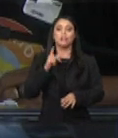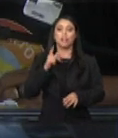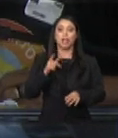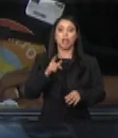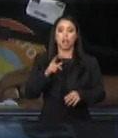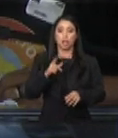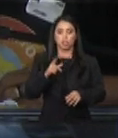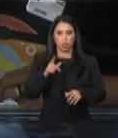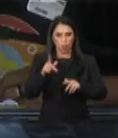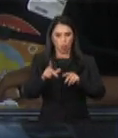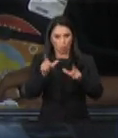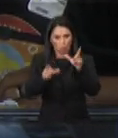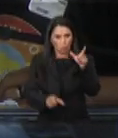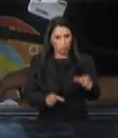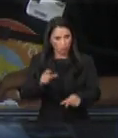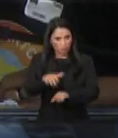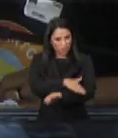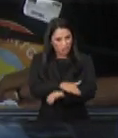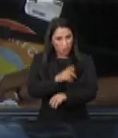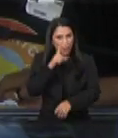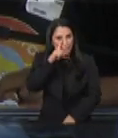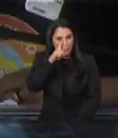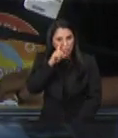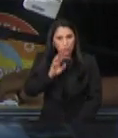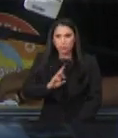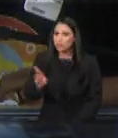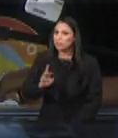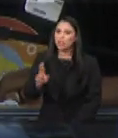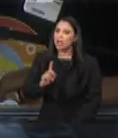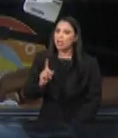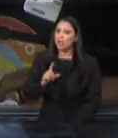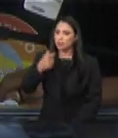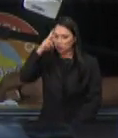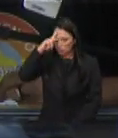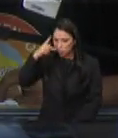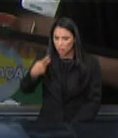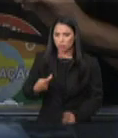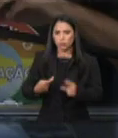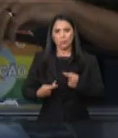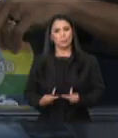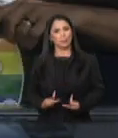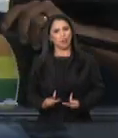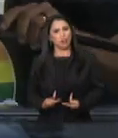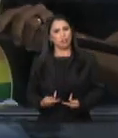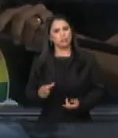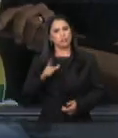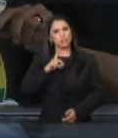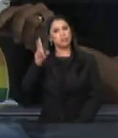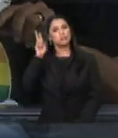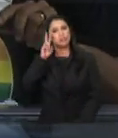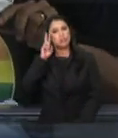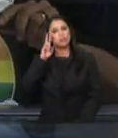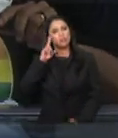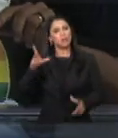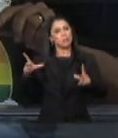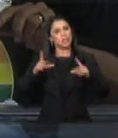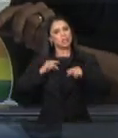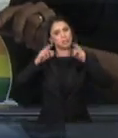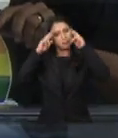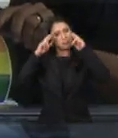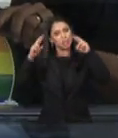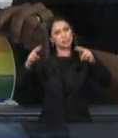é perigosa não nós somos perigosos nós somos seres humanos com histórias e merecemos respeito